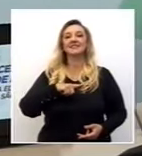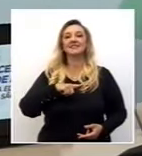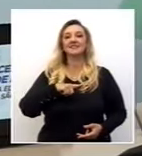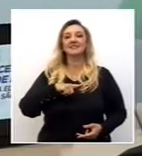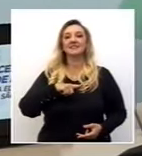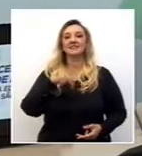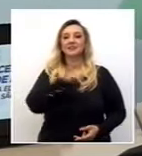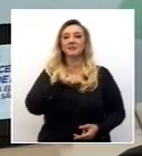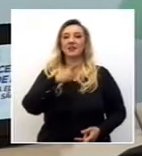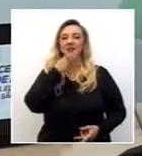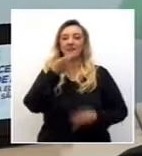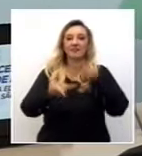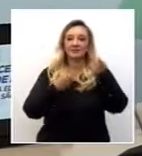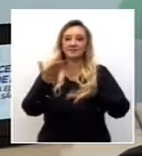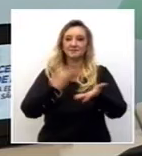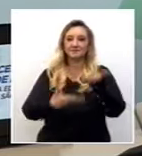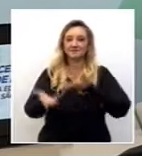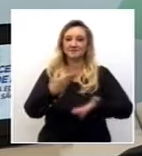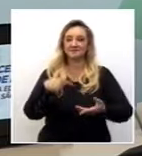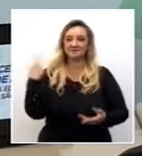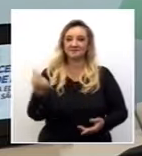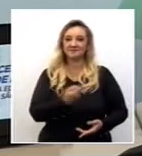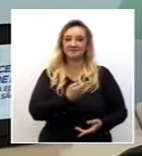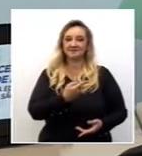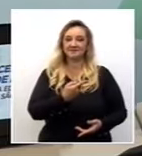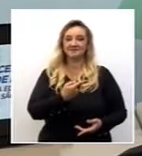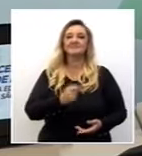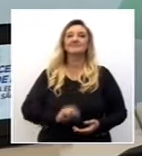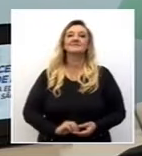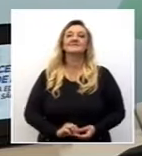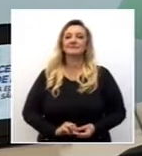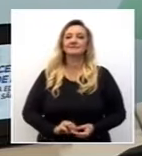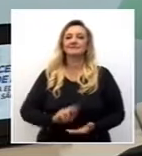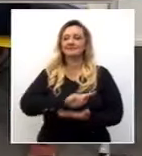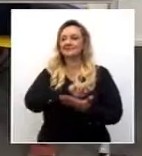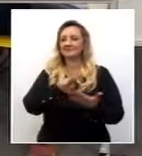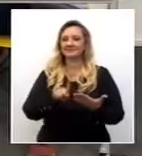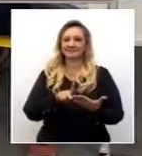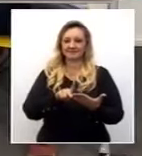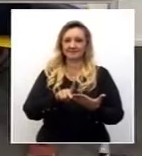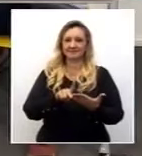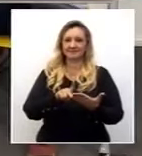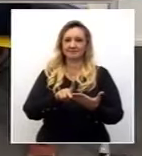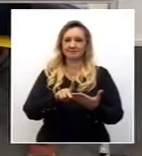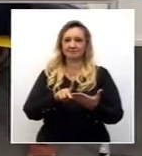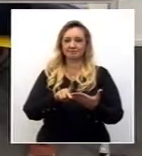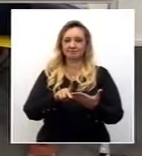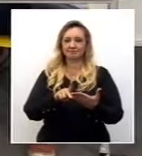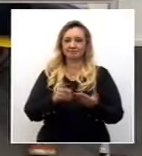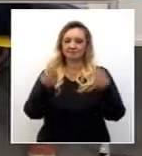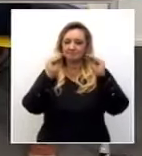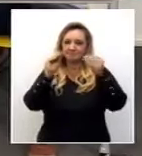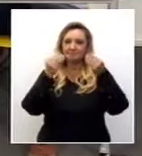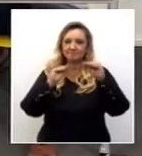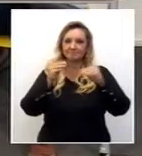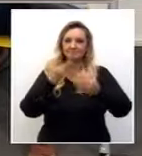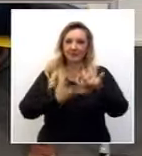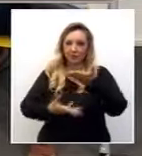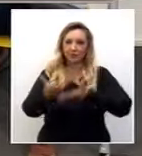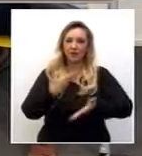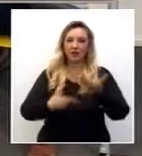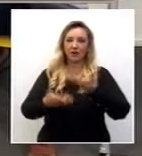que os professores estão interagindo conosco aqui, né? Bastante acrescentar, né? Acrescentar essa troca,